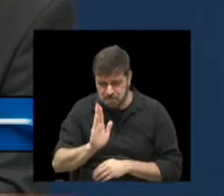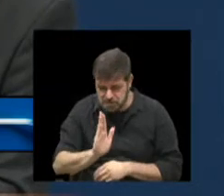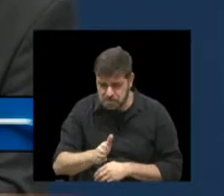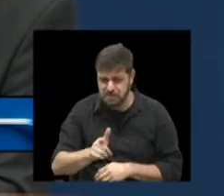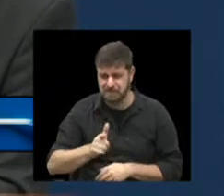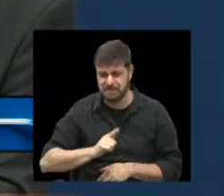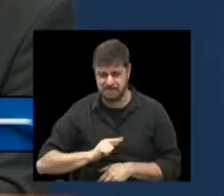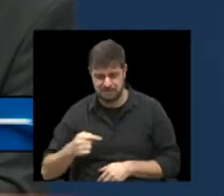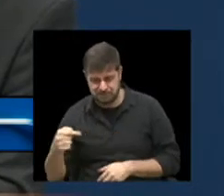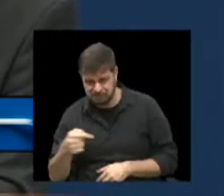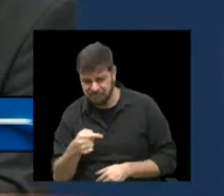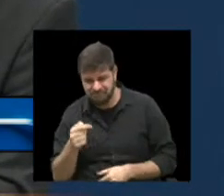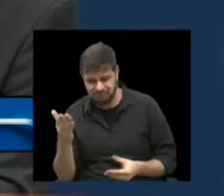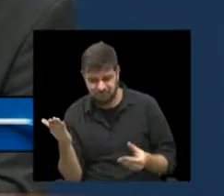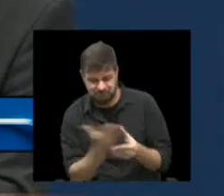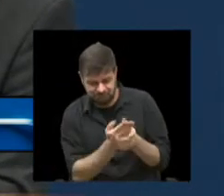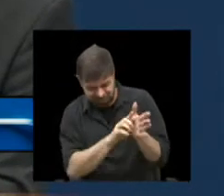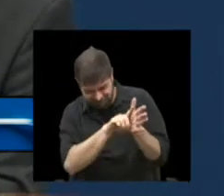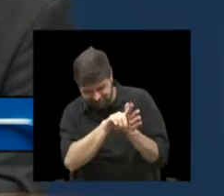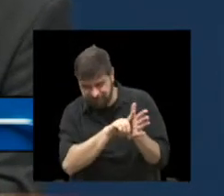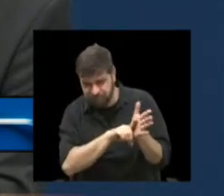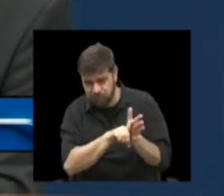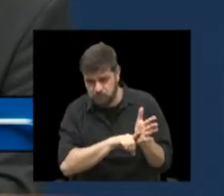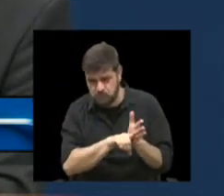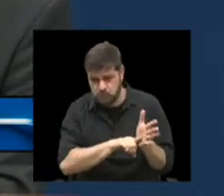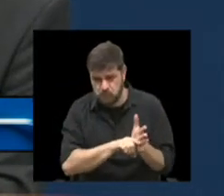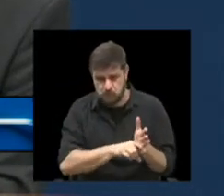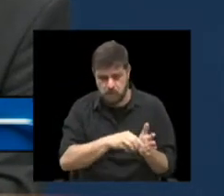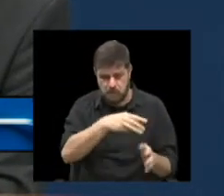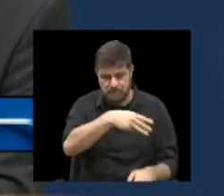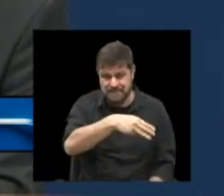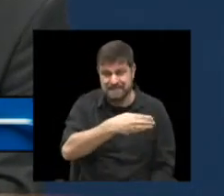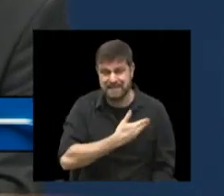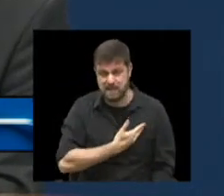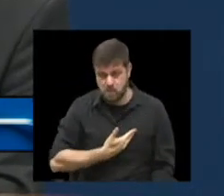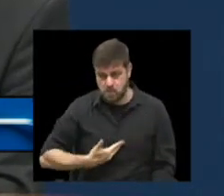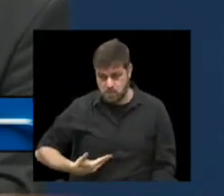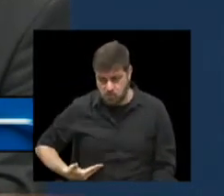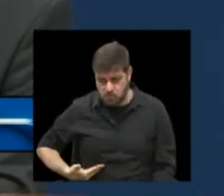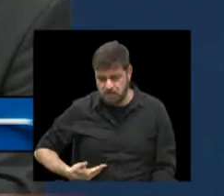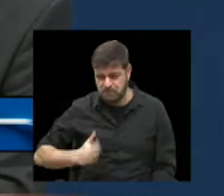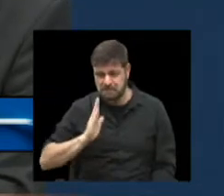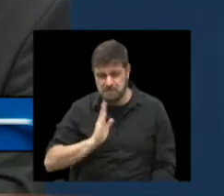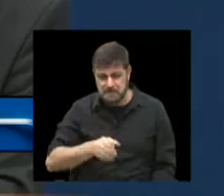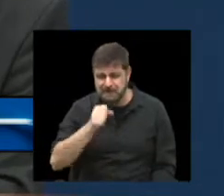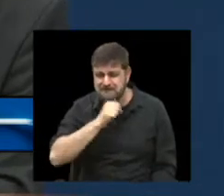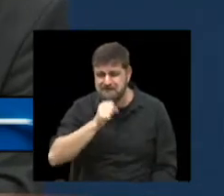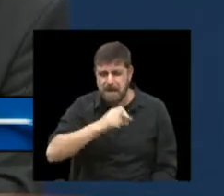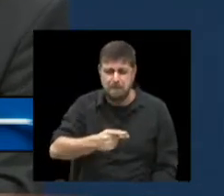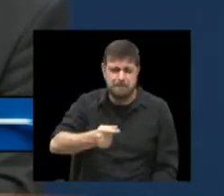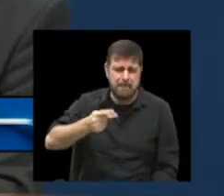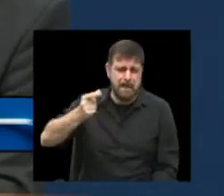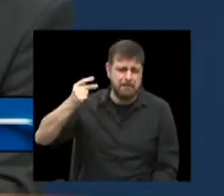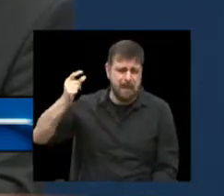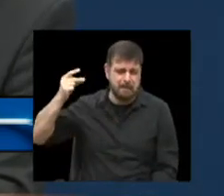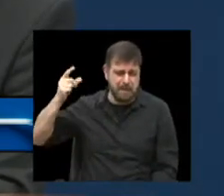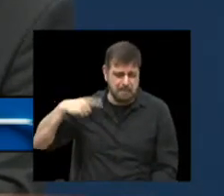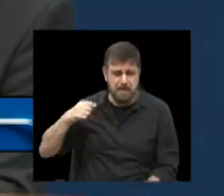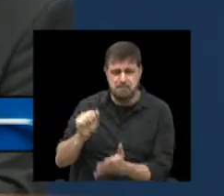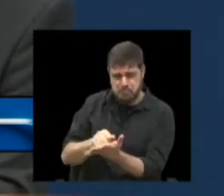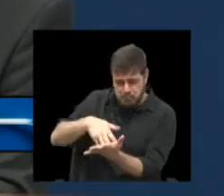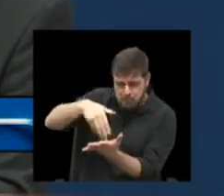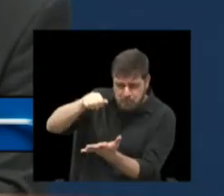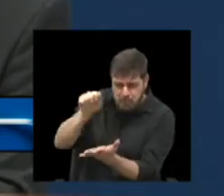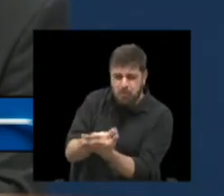inquérito aberto pelo Ministério Público, inquérito antigo que já levou a algumas punições,